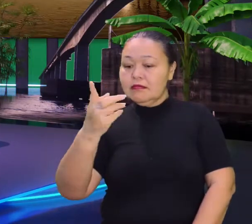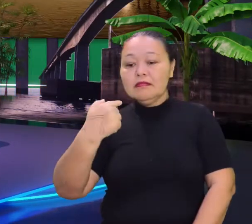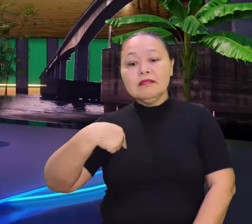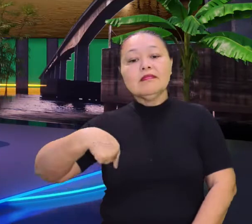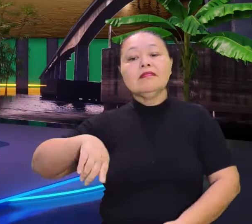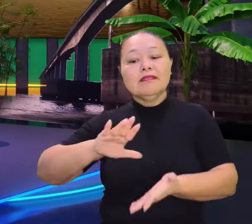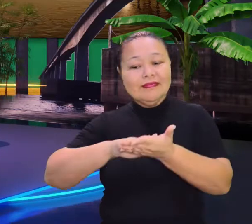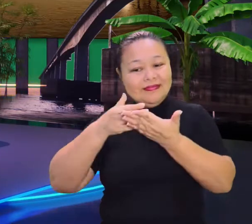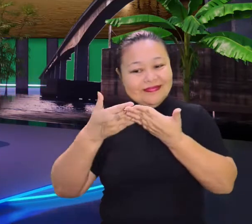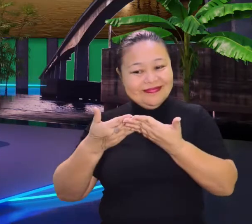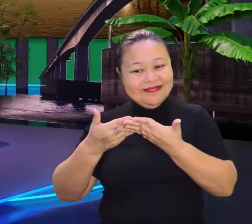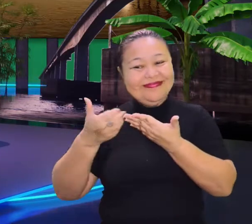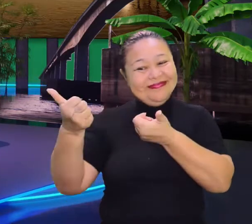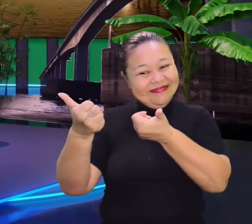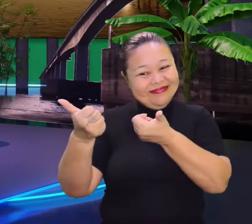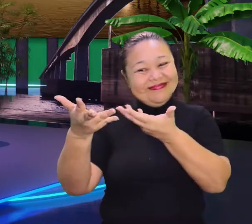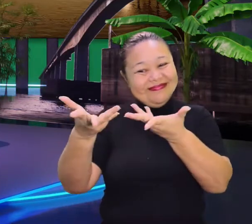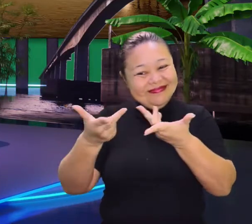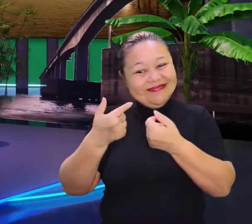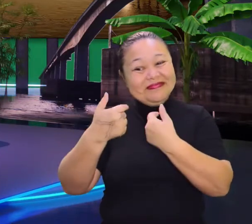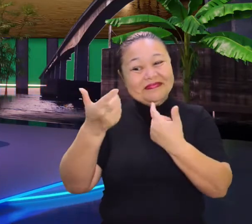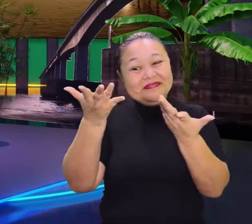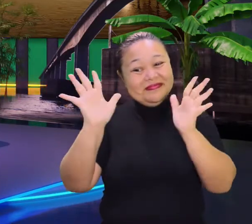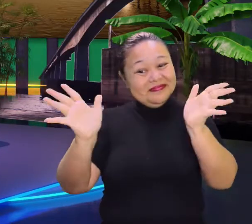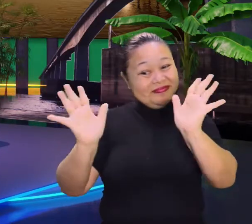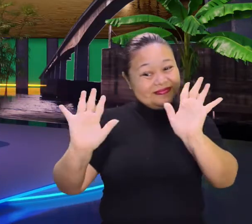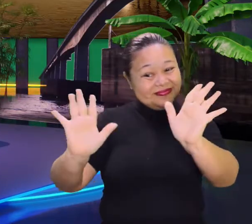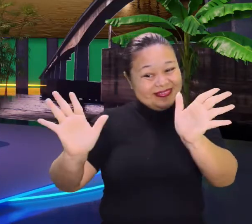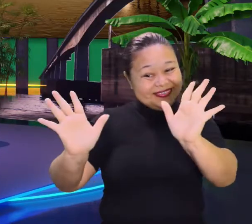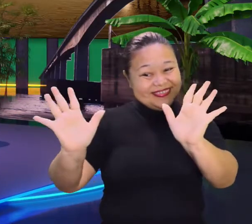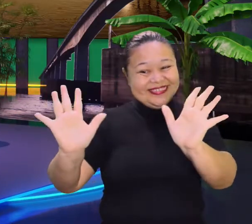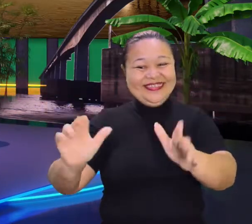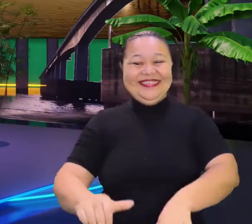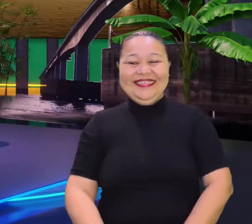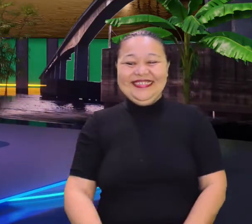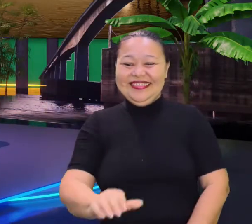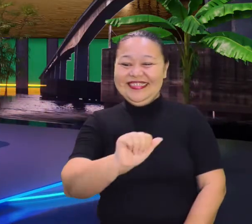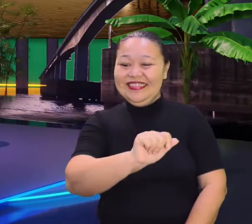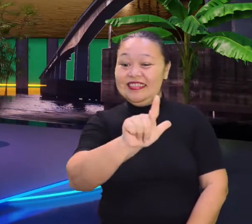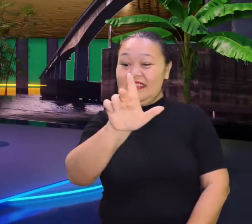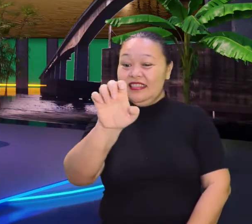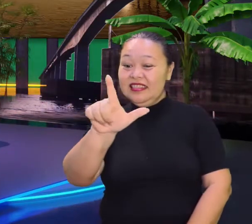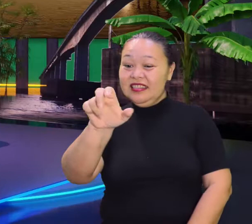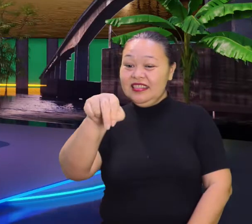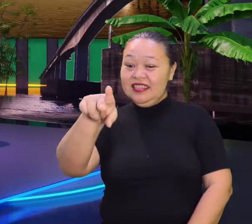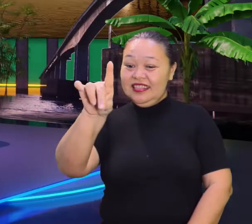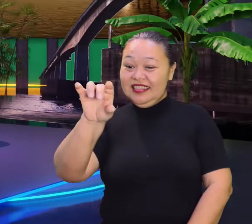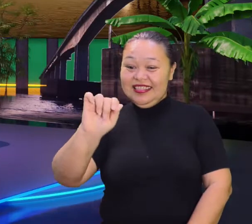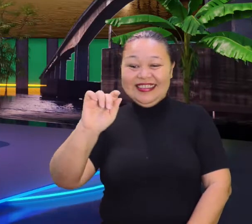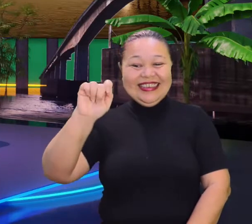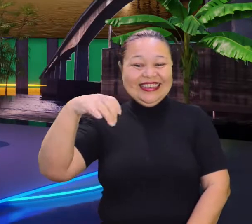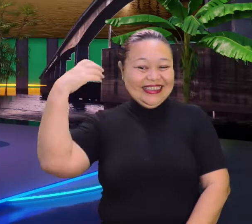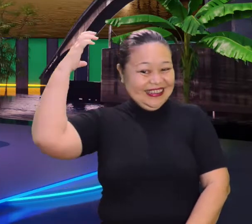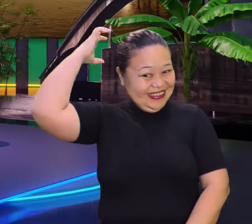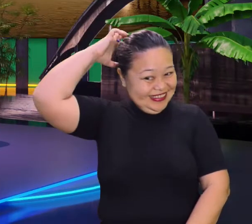nossa intérprete, essa menina maravilhosa aí que vocês estão vendo aí, ó, Aldelinda. Olha o nome dela, Aldelinda. Não precisa falar mais nada, né?